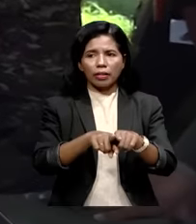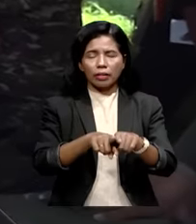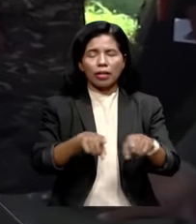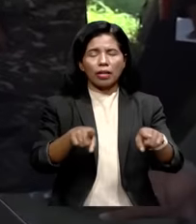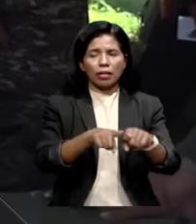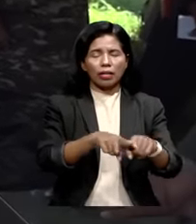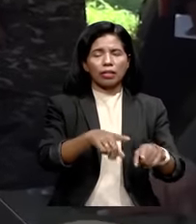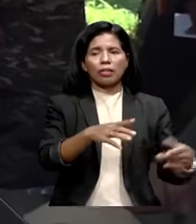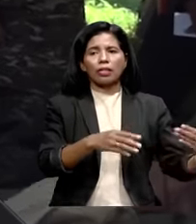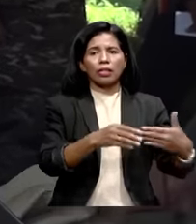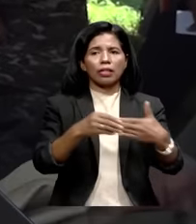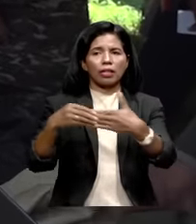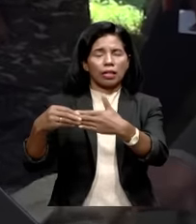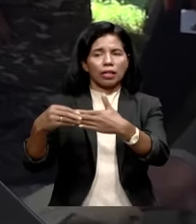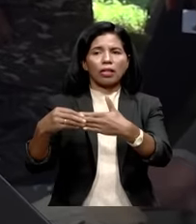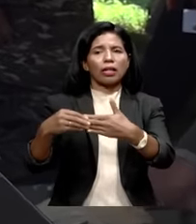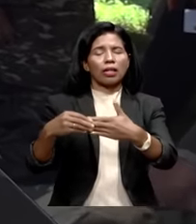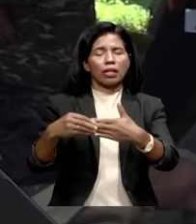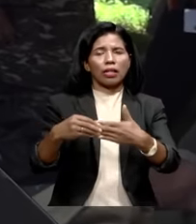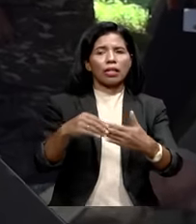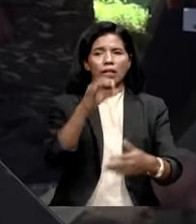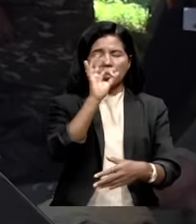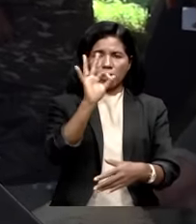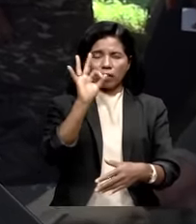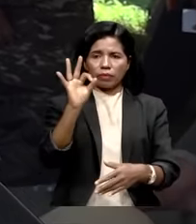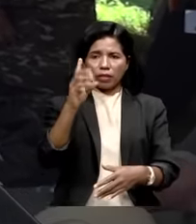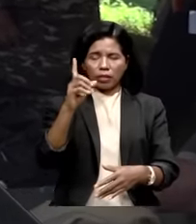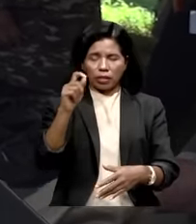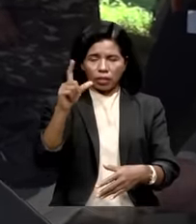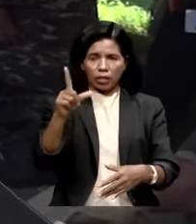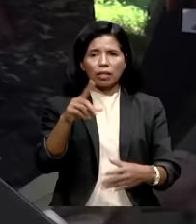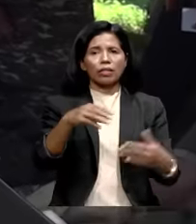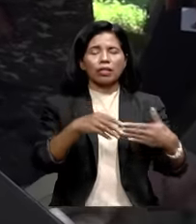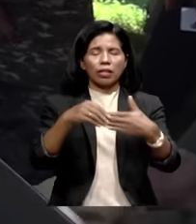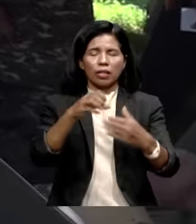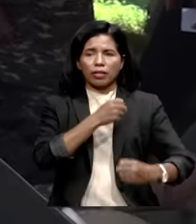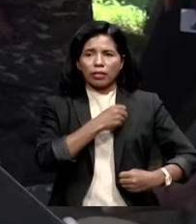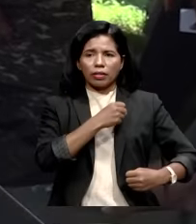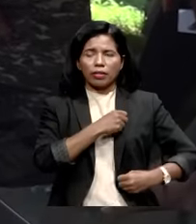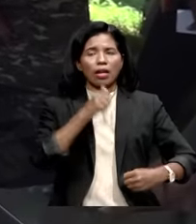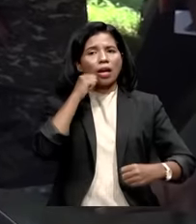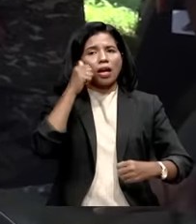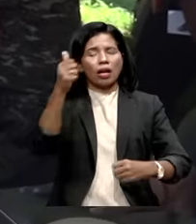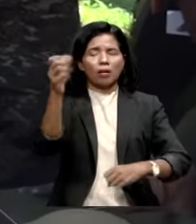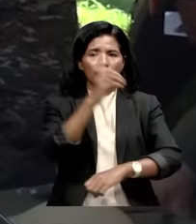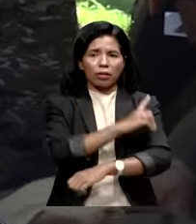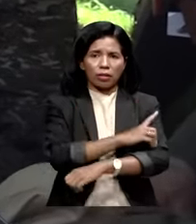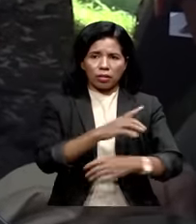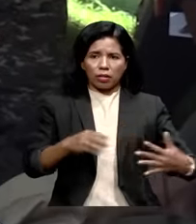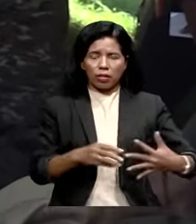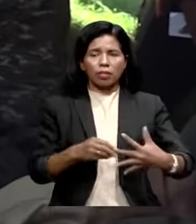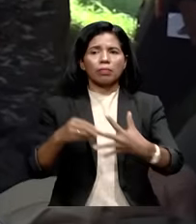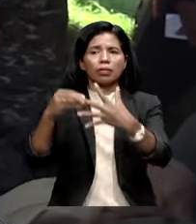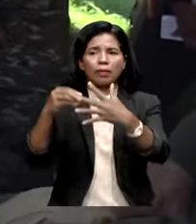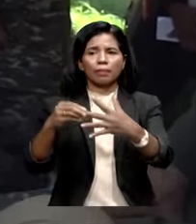fundador Valentil. Fundador na sangue da Neon, abam loro especial para teves. Ne